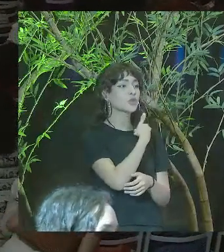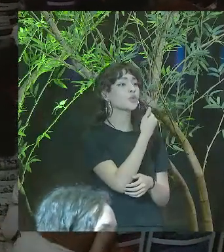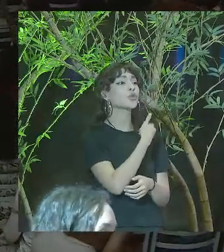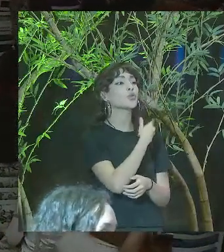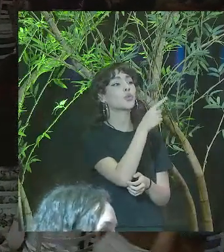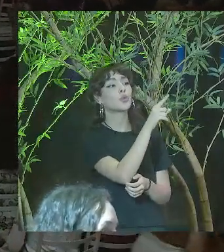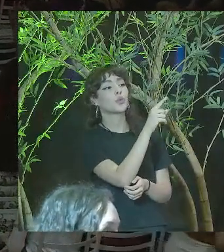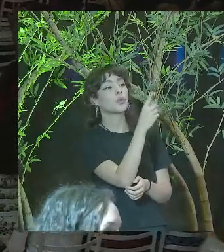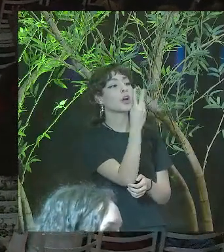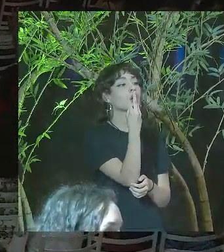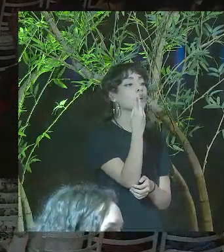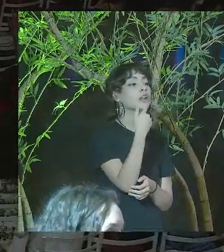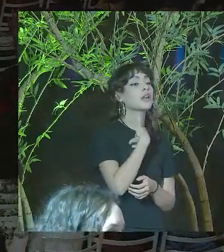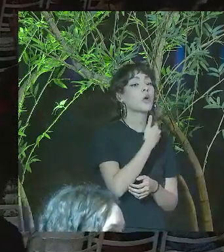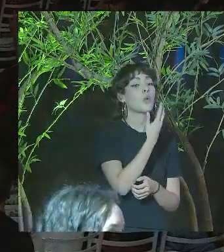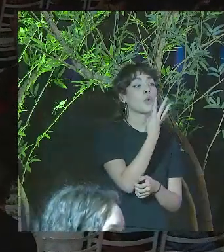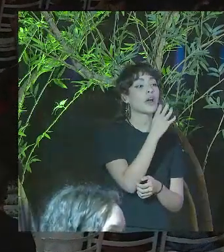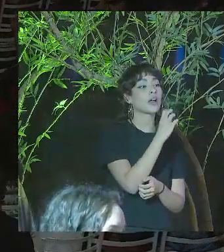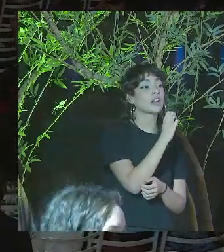outra?